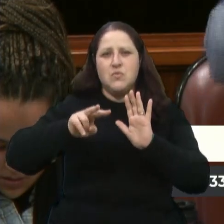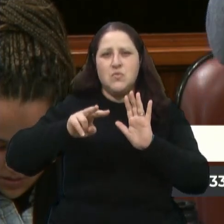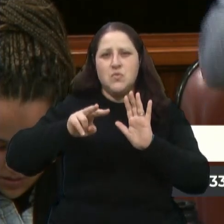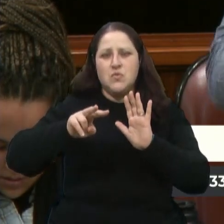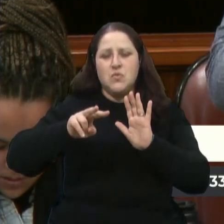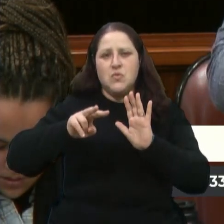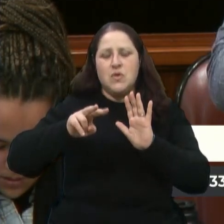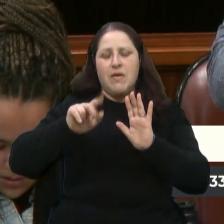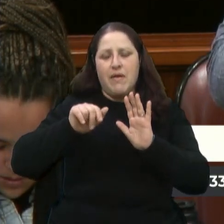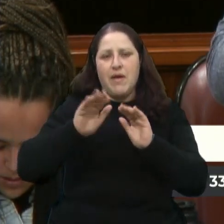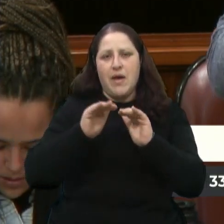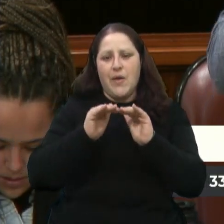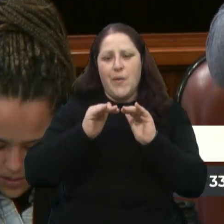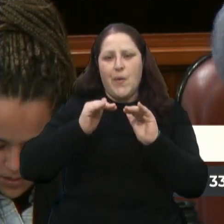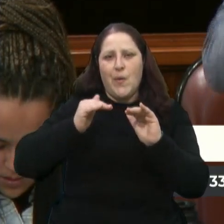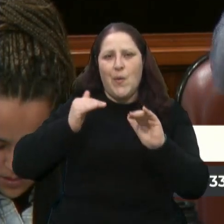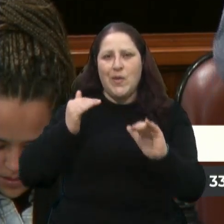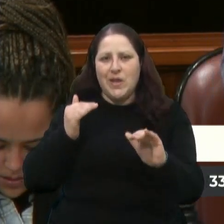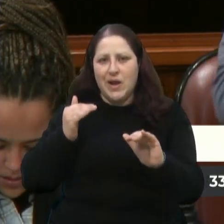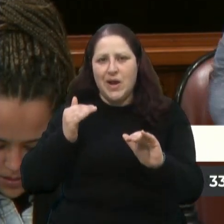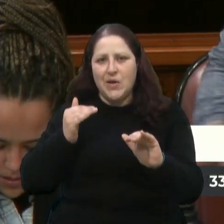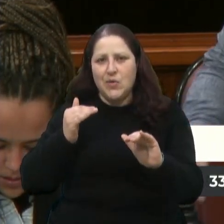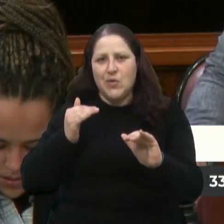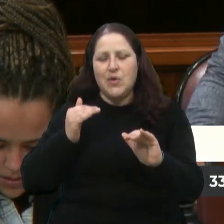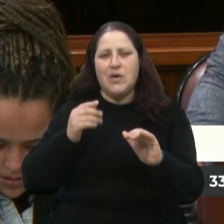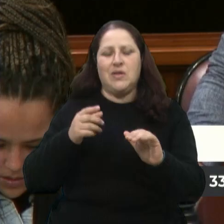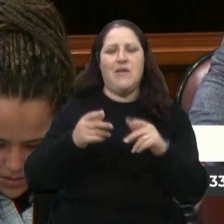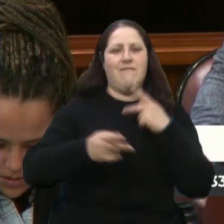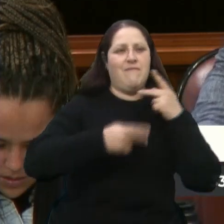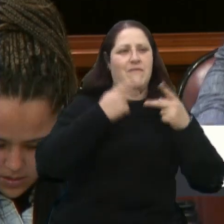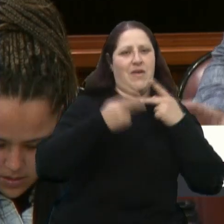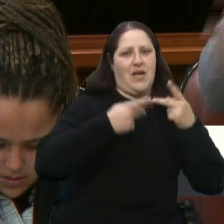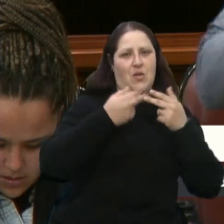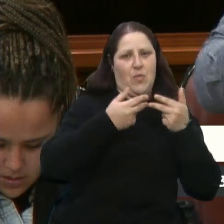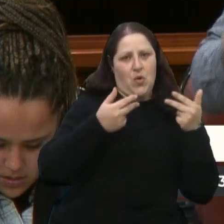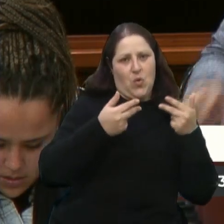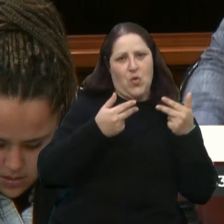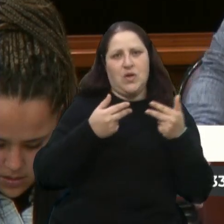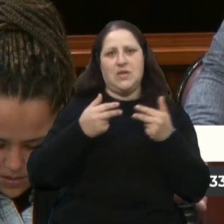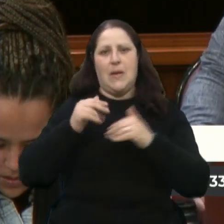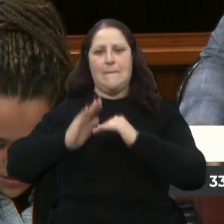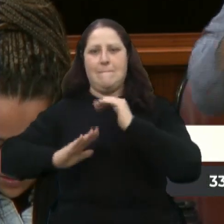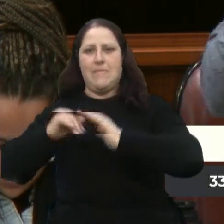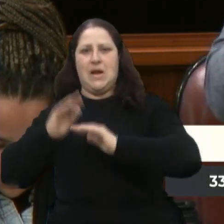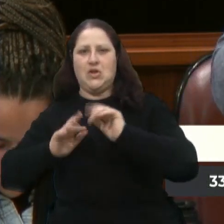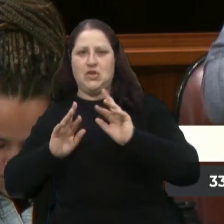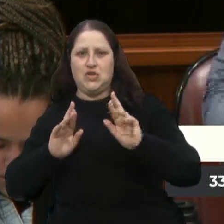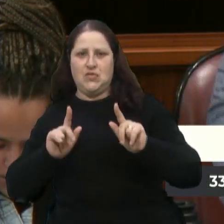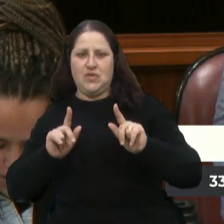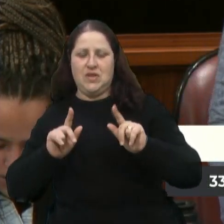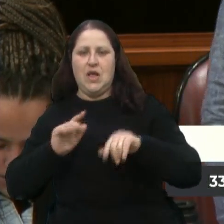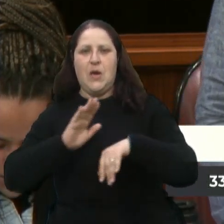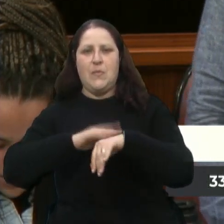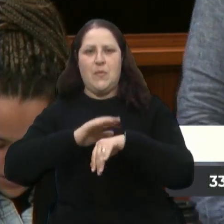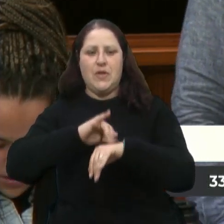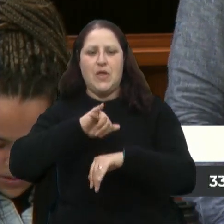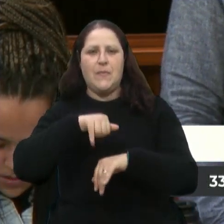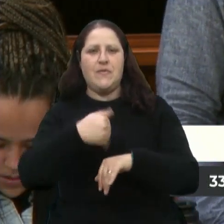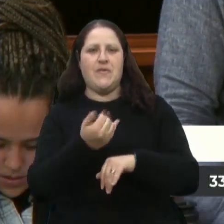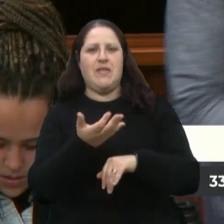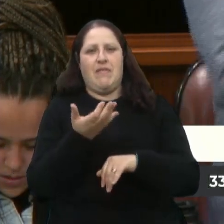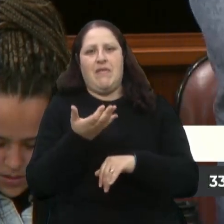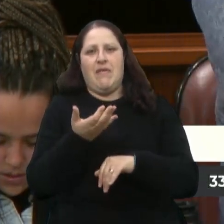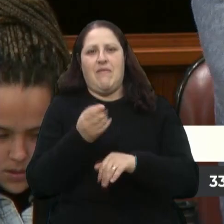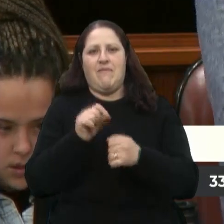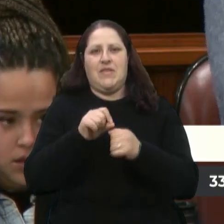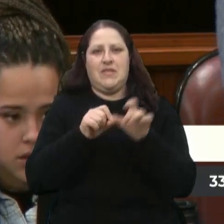que destoam entre o seu discurso e a sua prática, para surfar na onda, naquele momento, de querer calar um